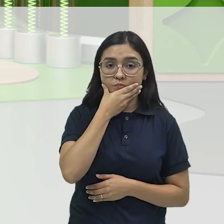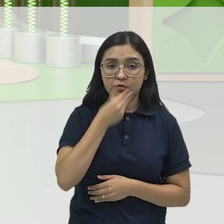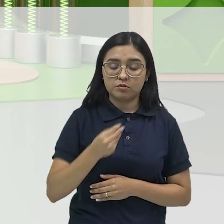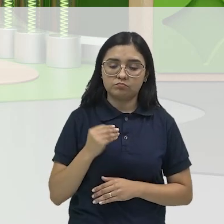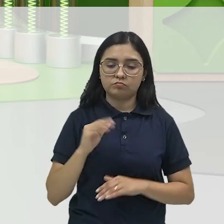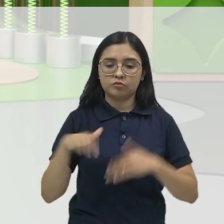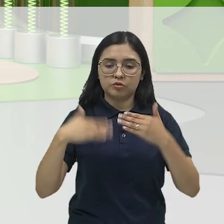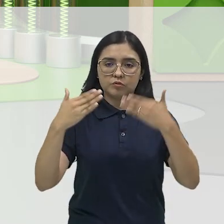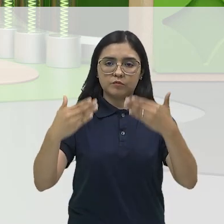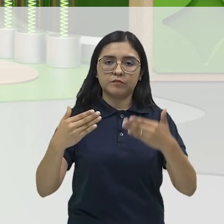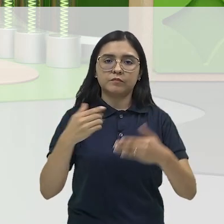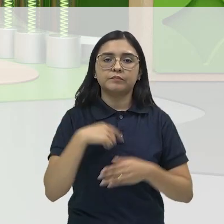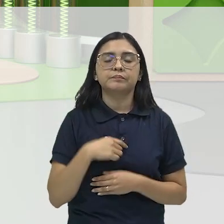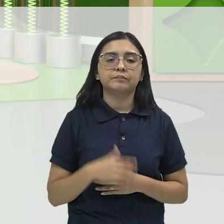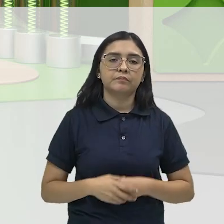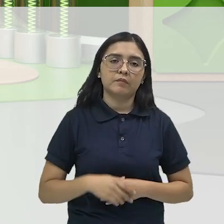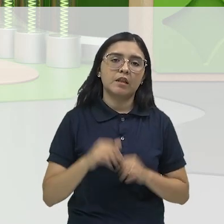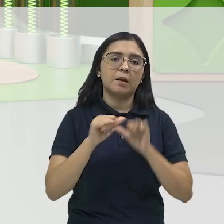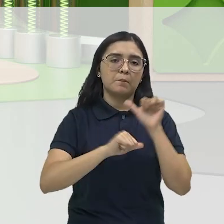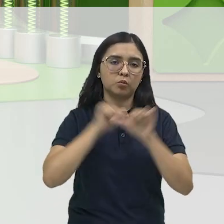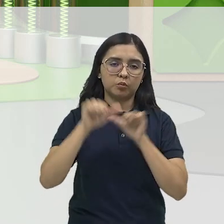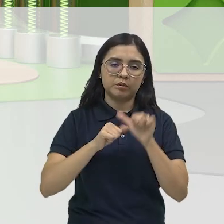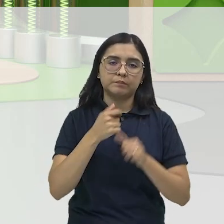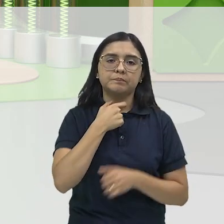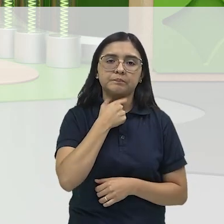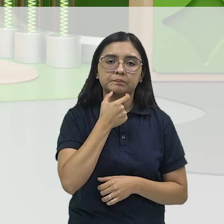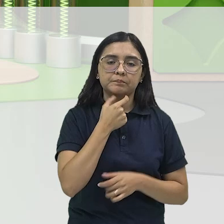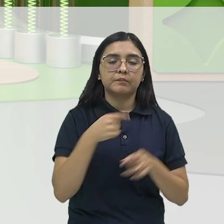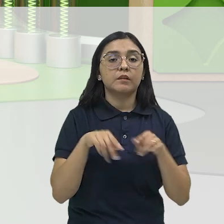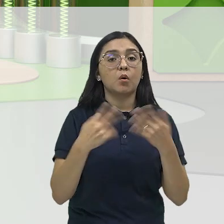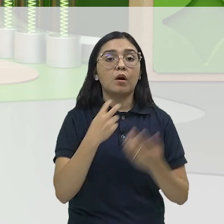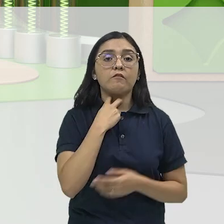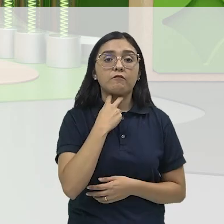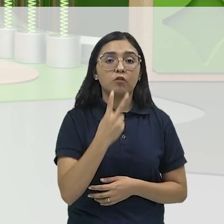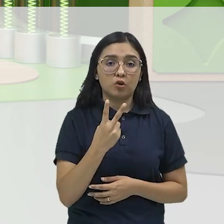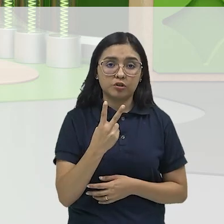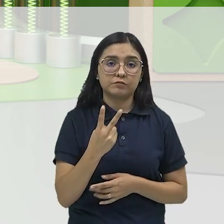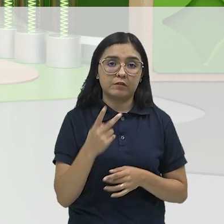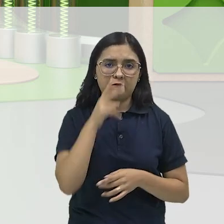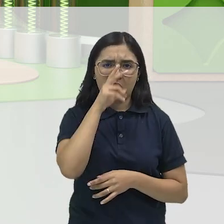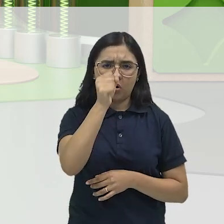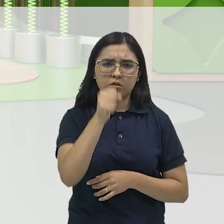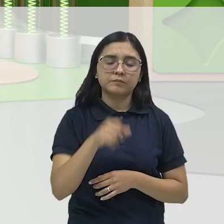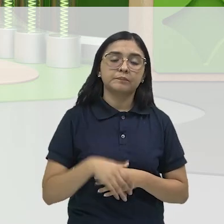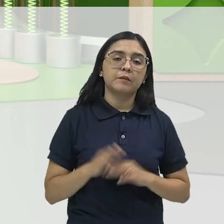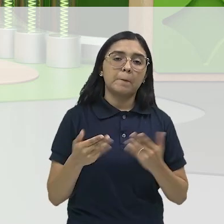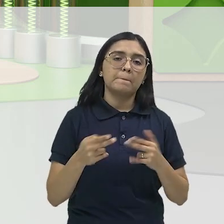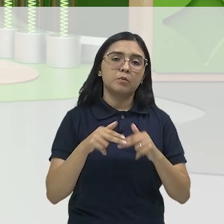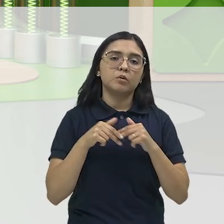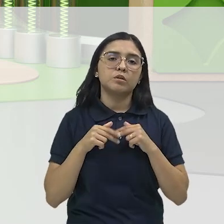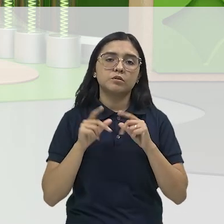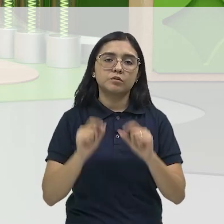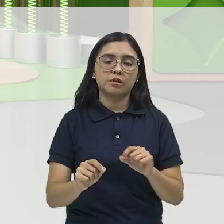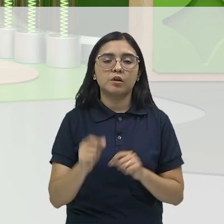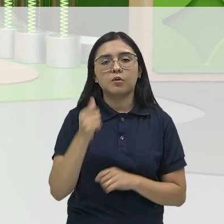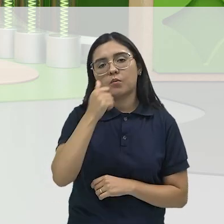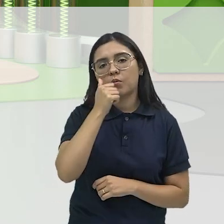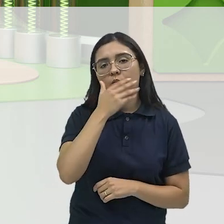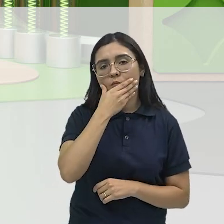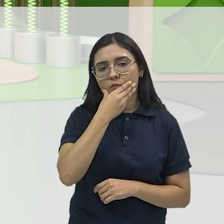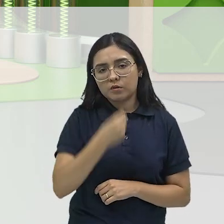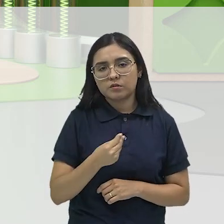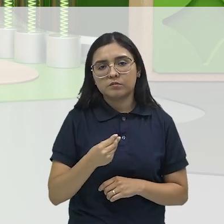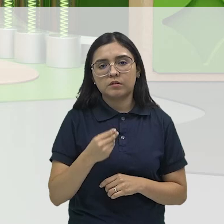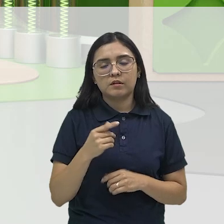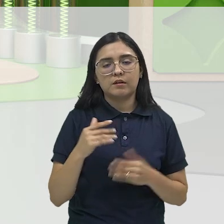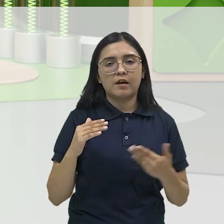essa região fica mais larga e com isso a voz deles fica mais grave. Então por isso que o menino que está nessa transição, tem dia